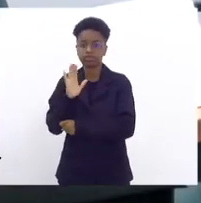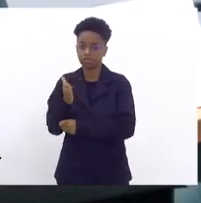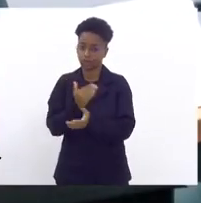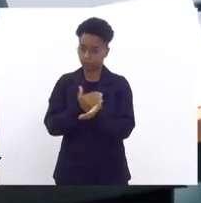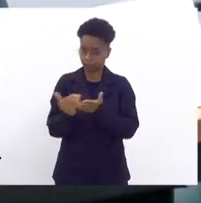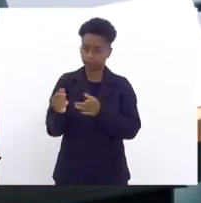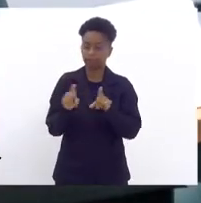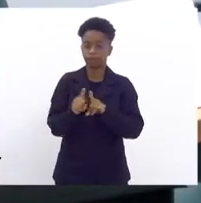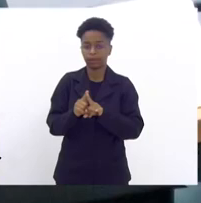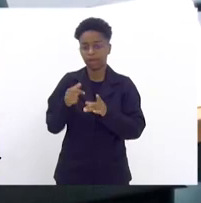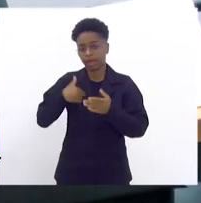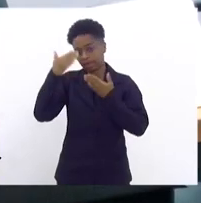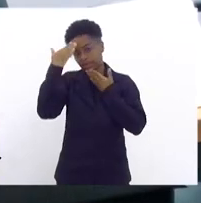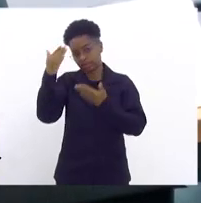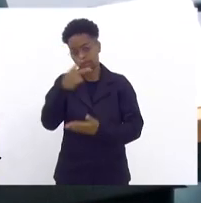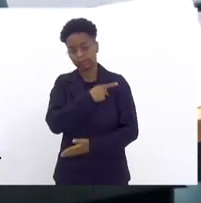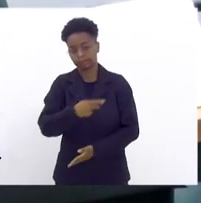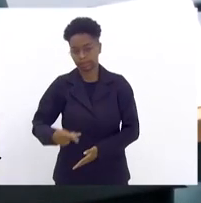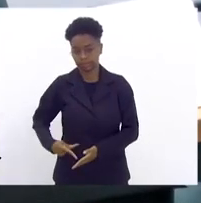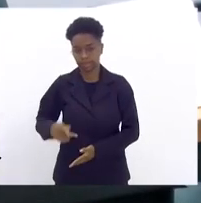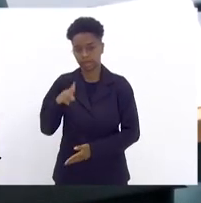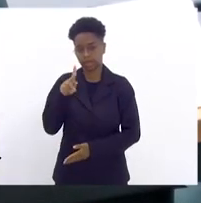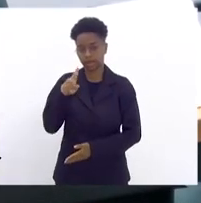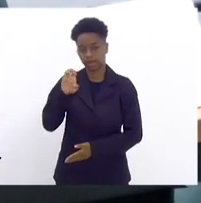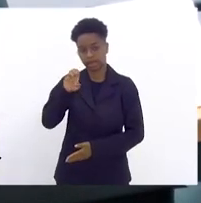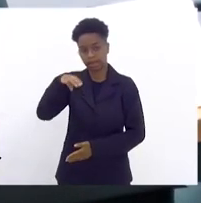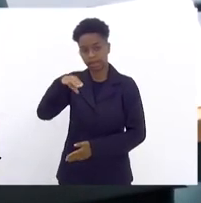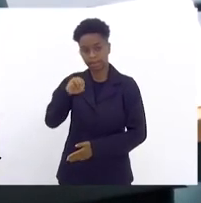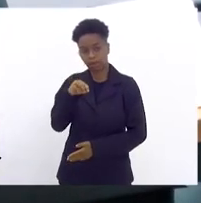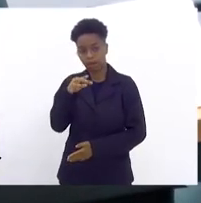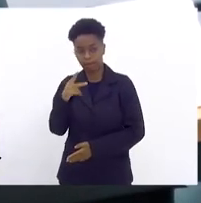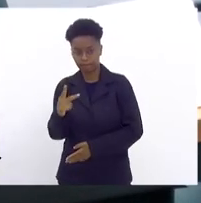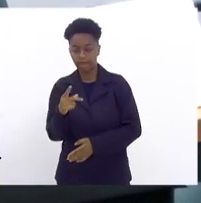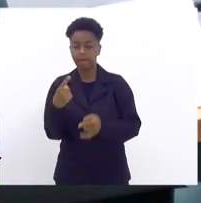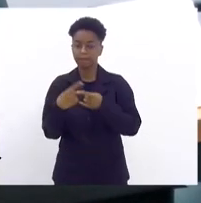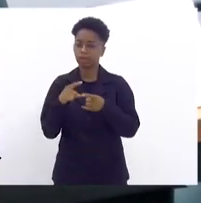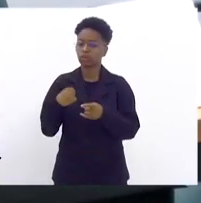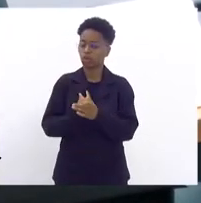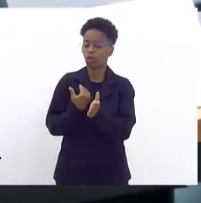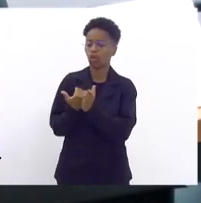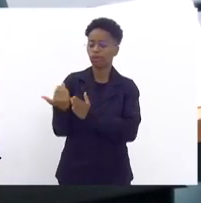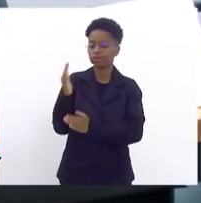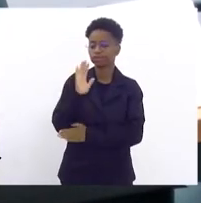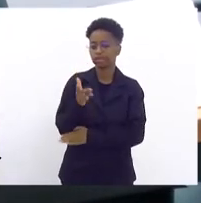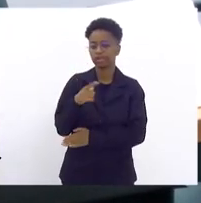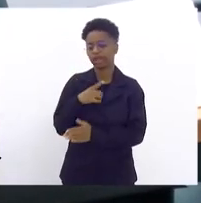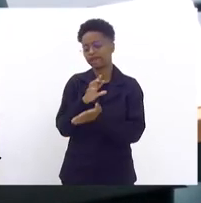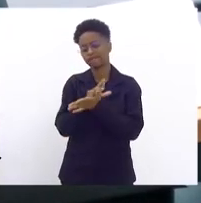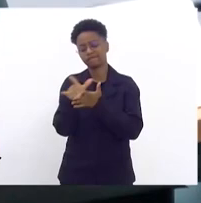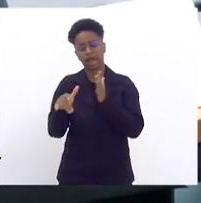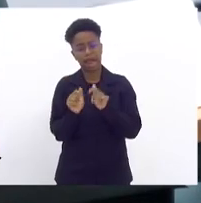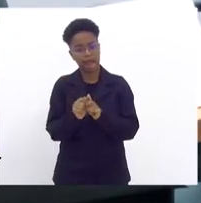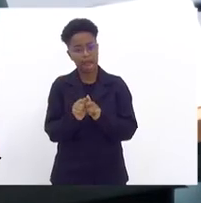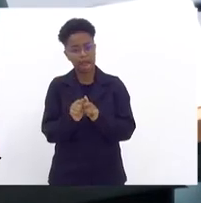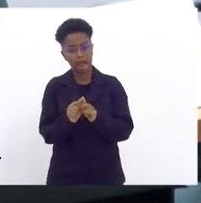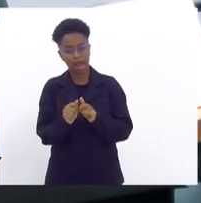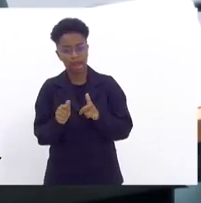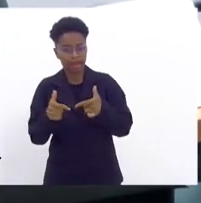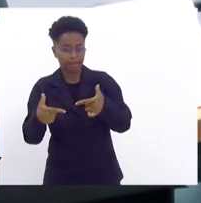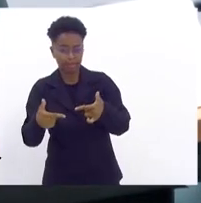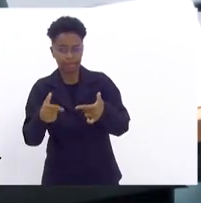que também que é o presidente da emope que a gente tem feito isso em parceria com eles mas isso está sendo feito então assim são diversas atividades que nós estamos desenvolvendo